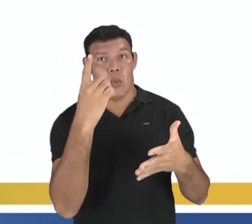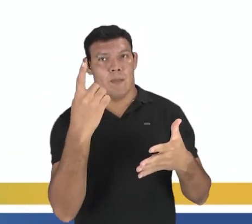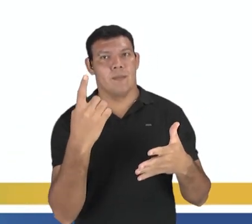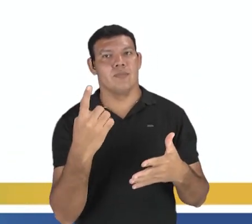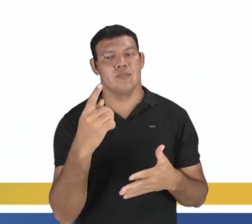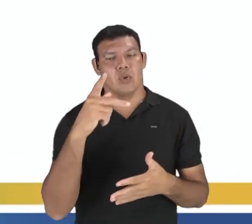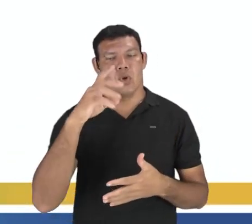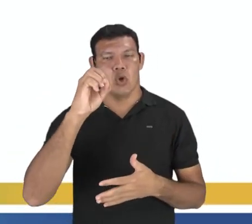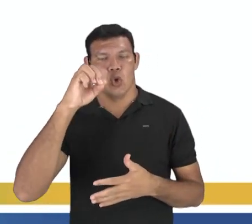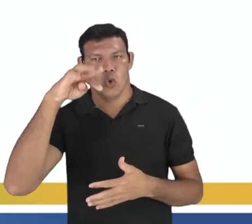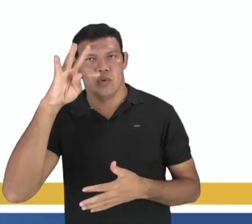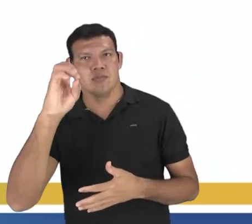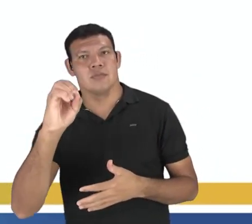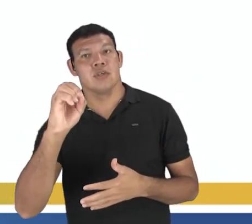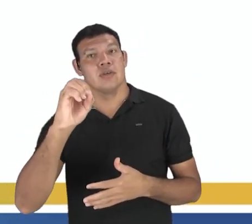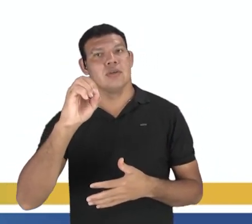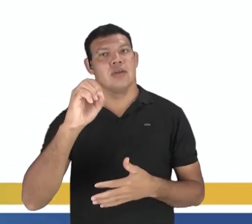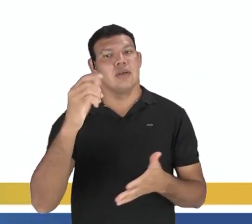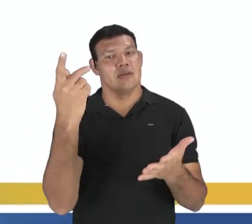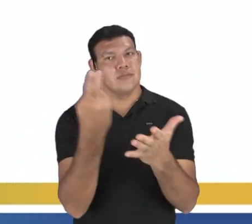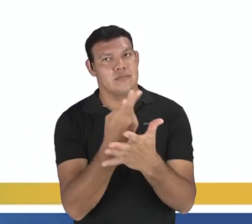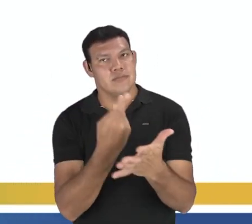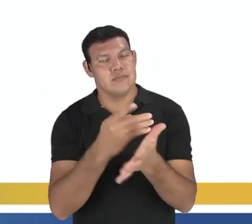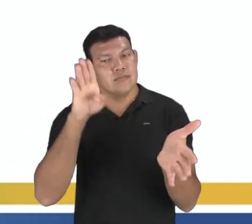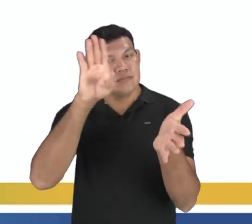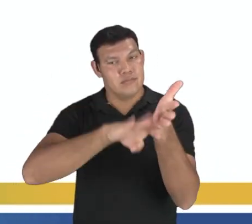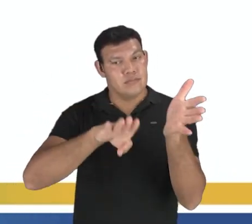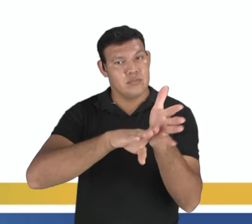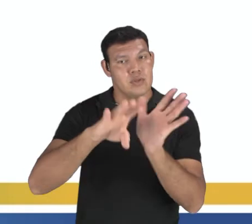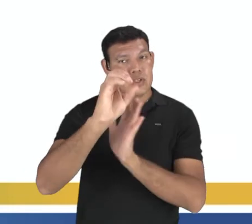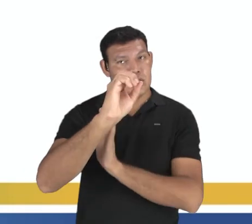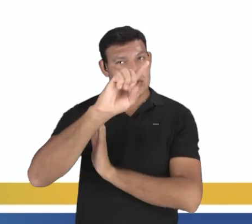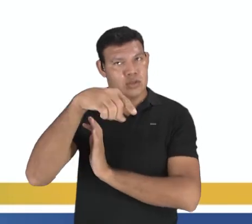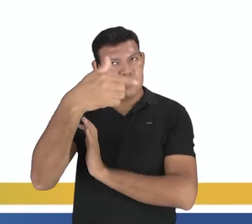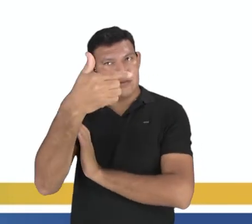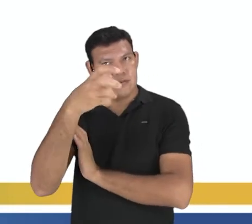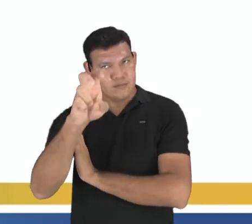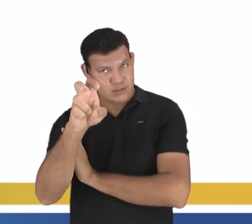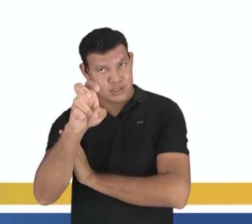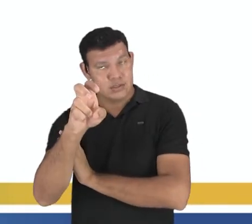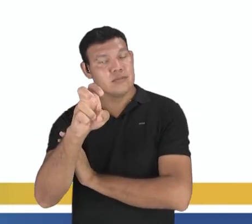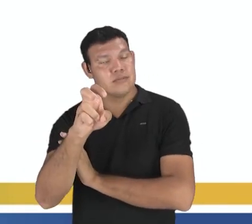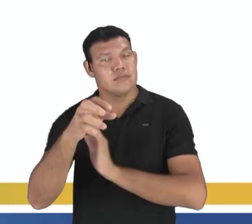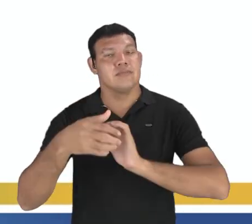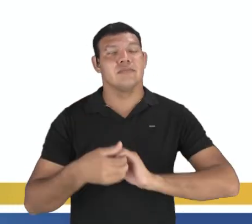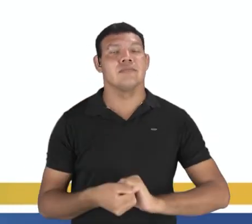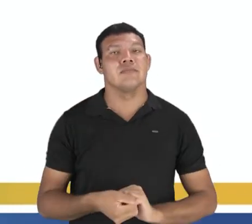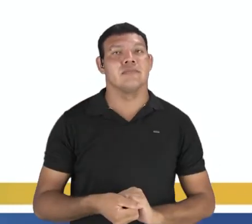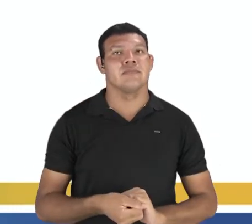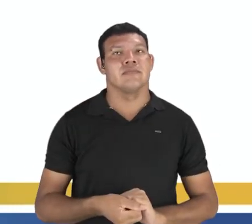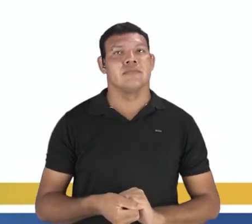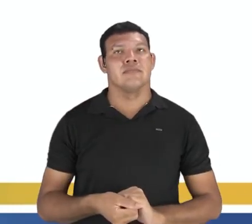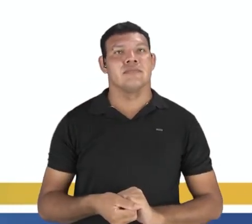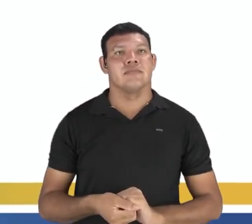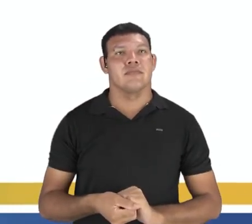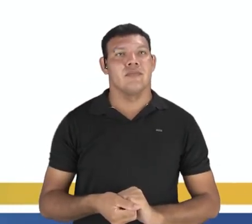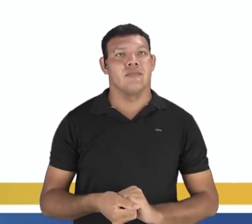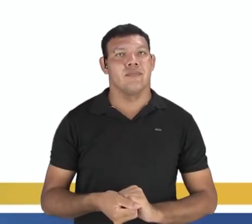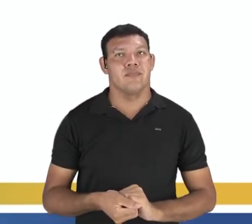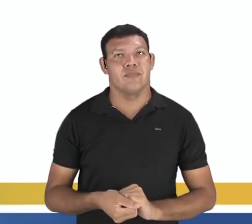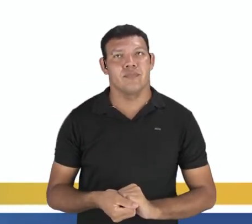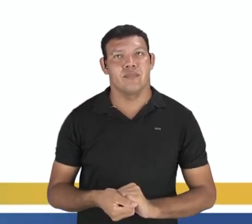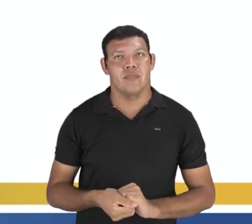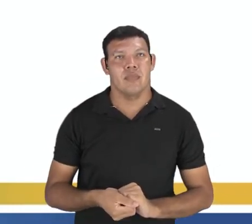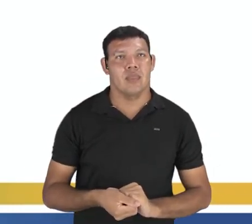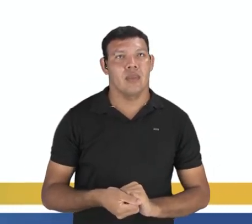errada, era descontado 25 décimos de ponto dessa questão. Quantos pontos